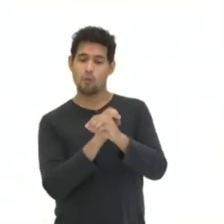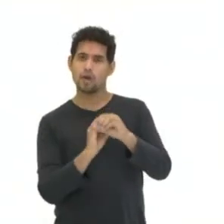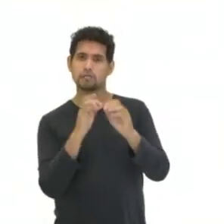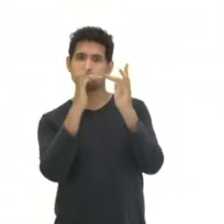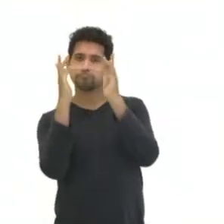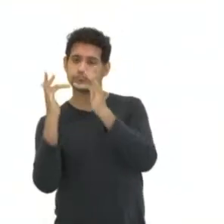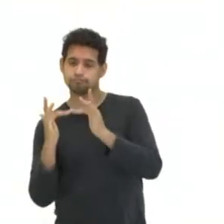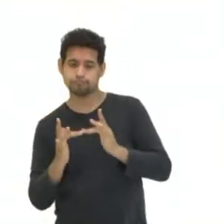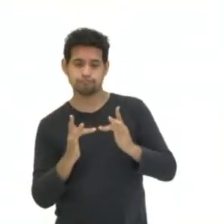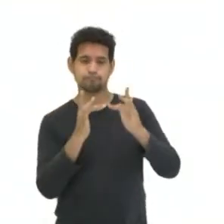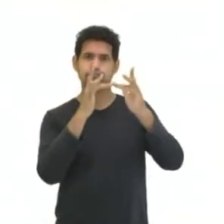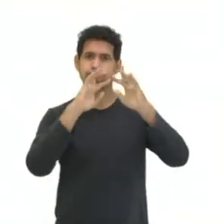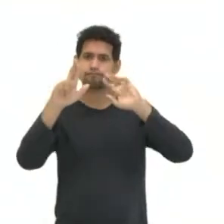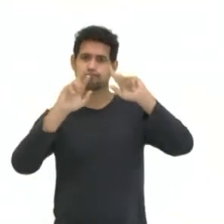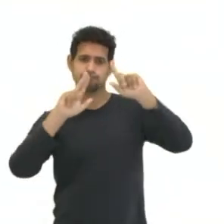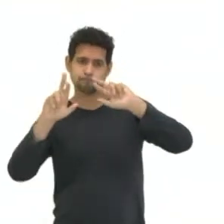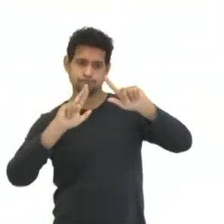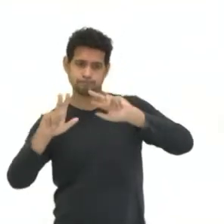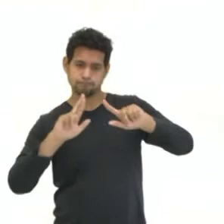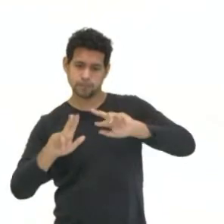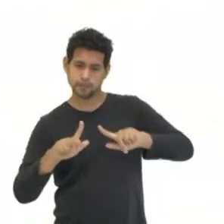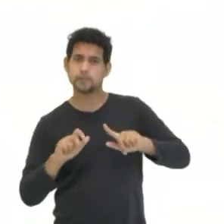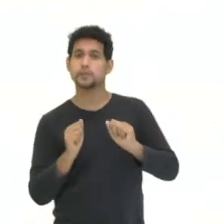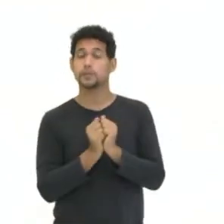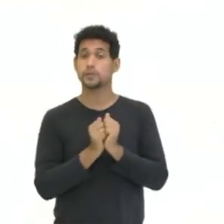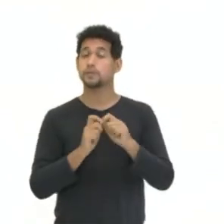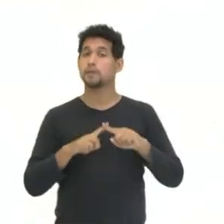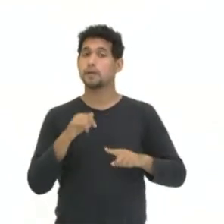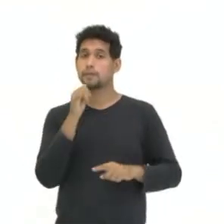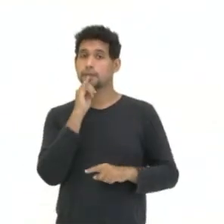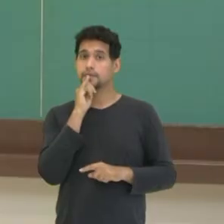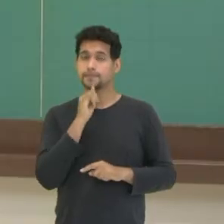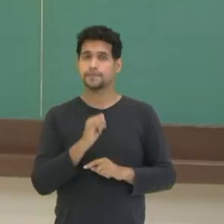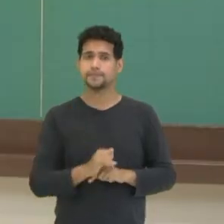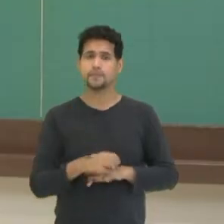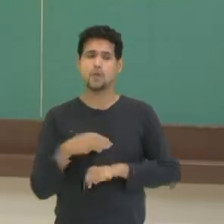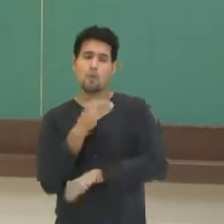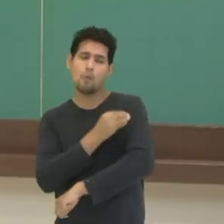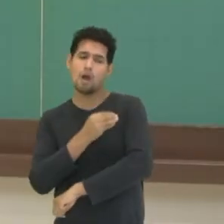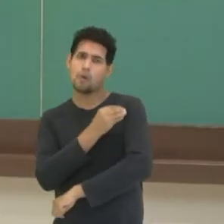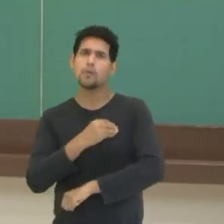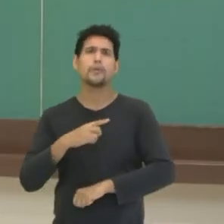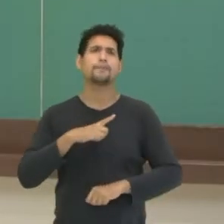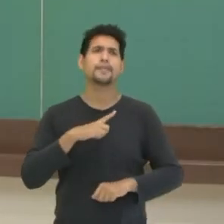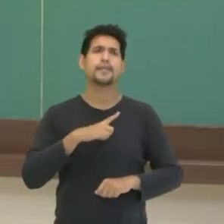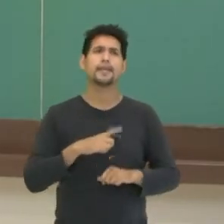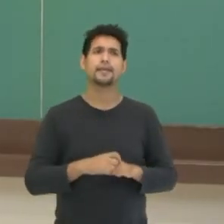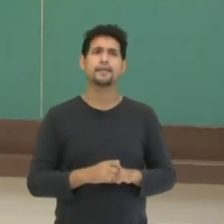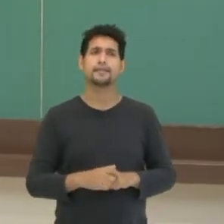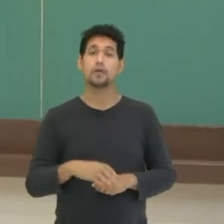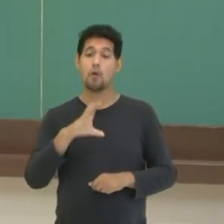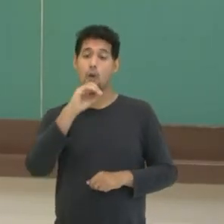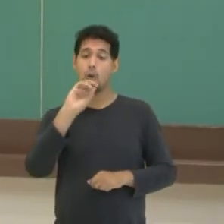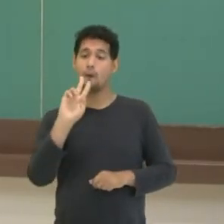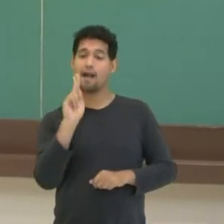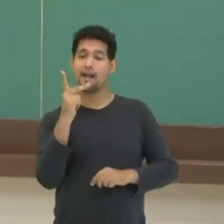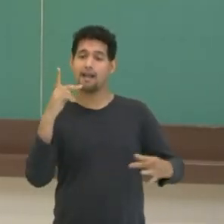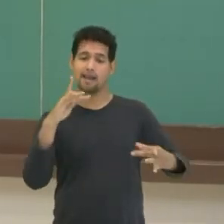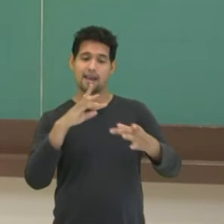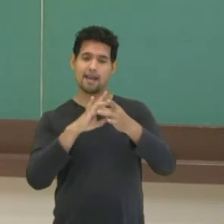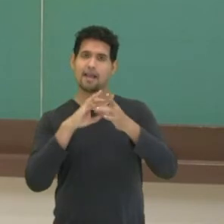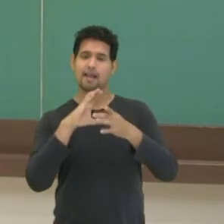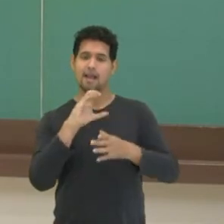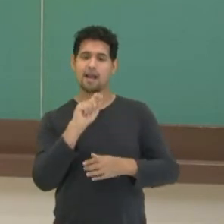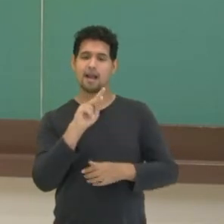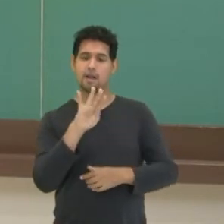ligam-se diferentemente entre si. Enquanto no álcool nós temos o OH ligado num carbono